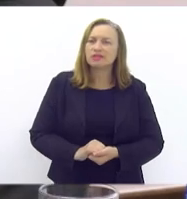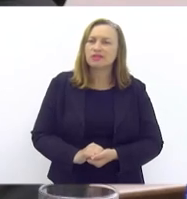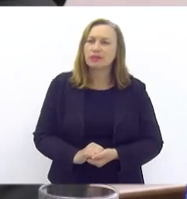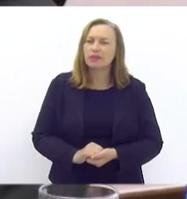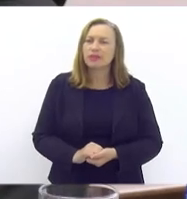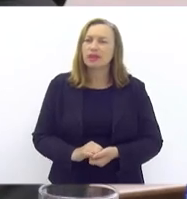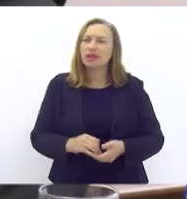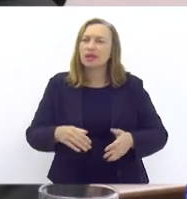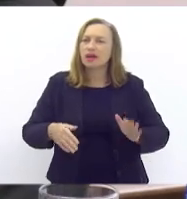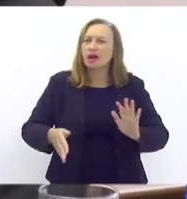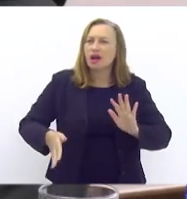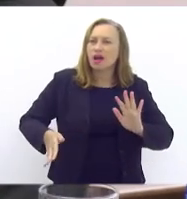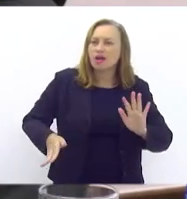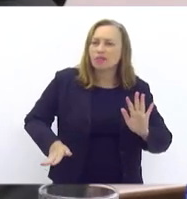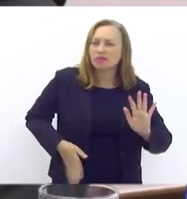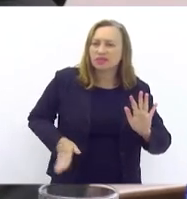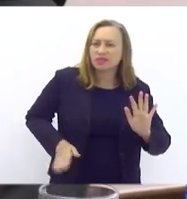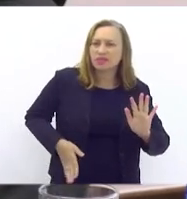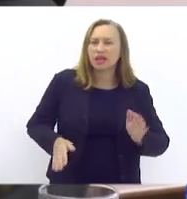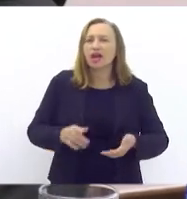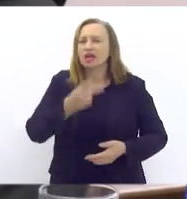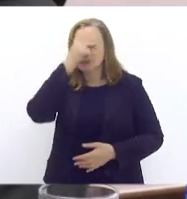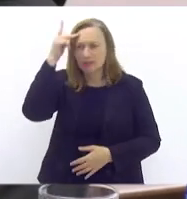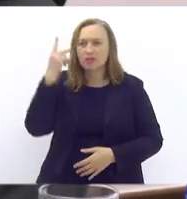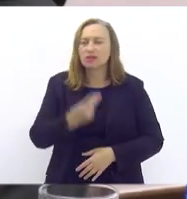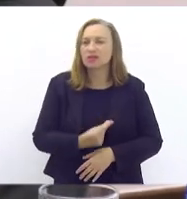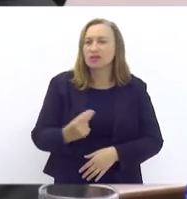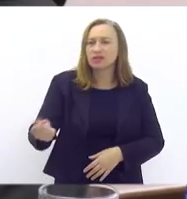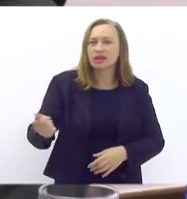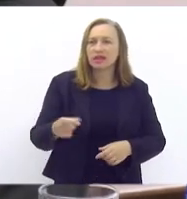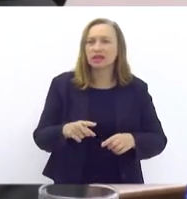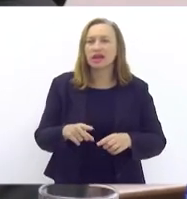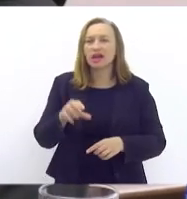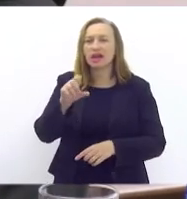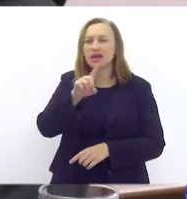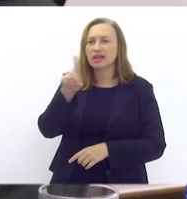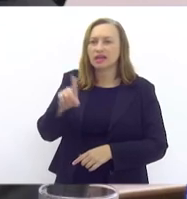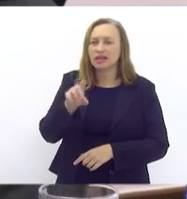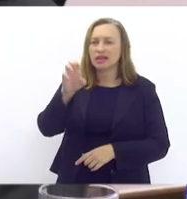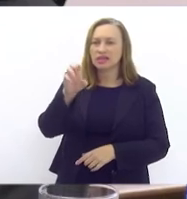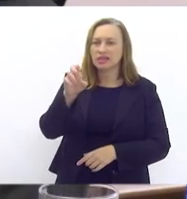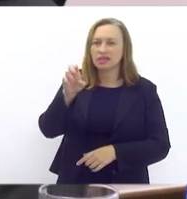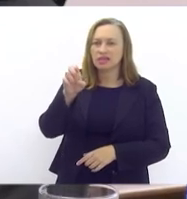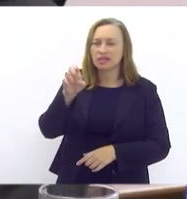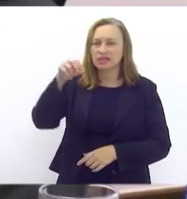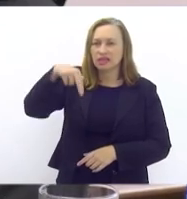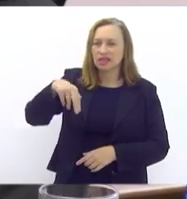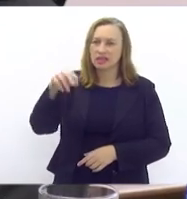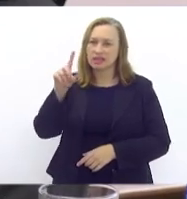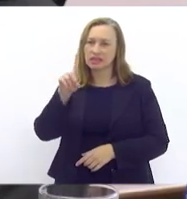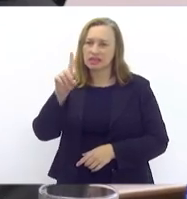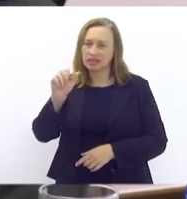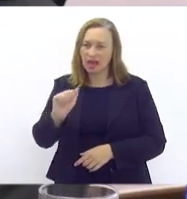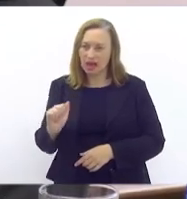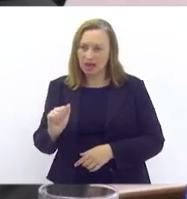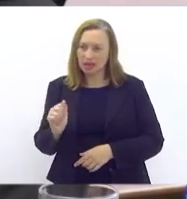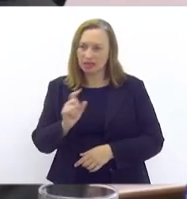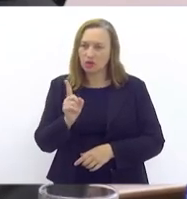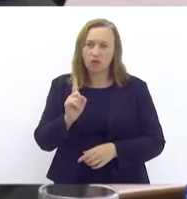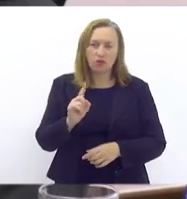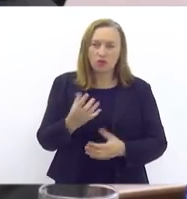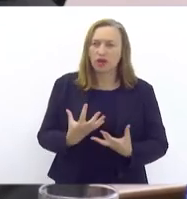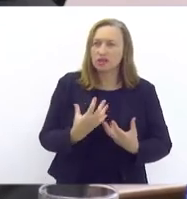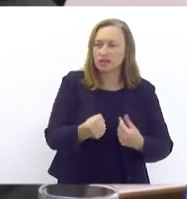vadiagem porque as pessoas saíram das calas e não foram absorvidas pelo mercado de trabalho ao contrário houve uma